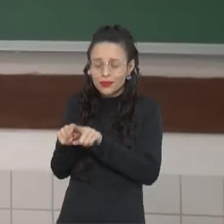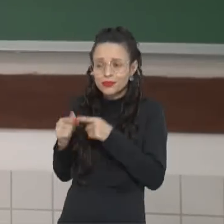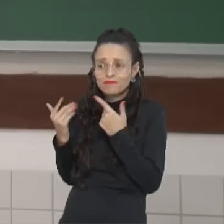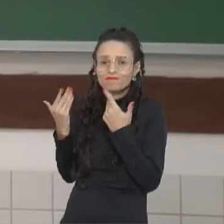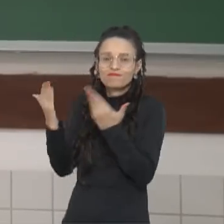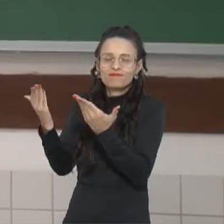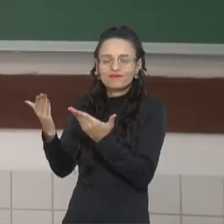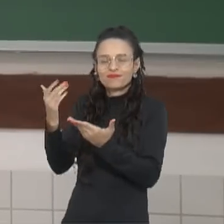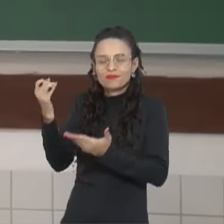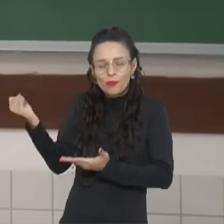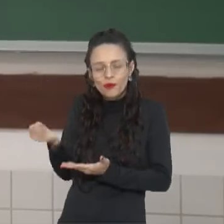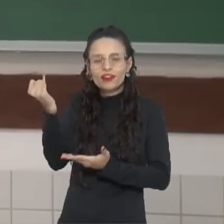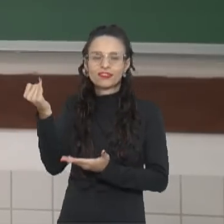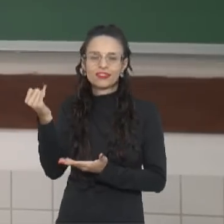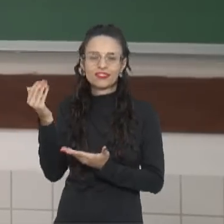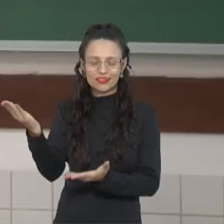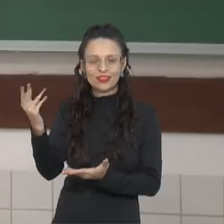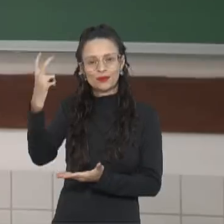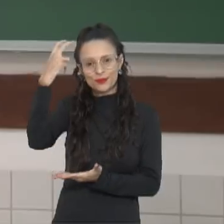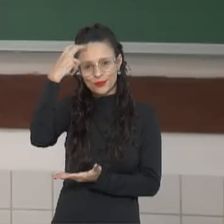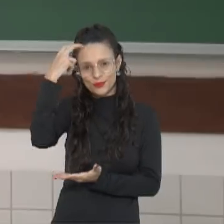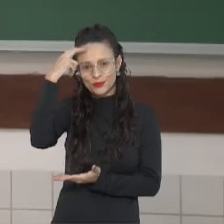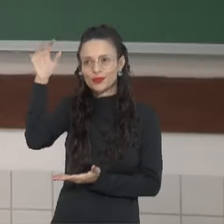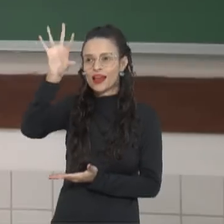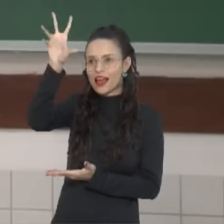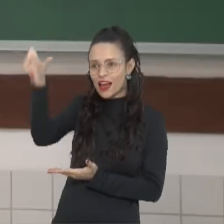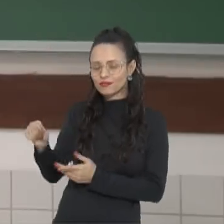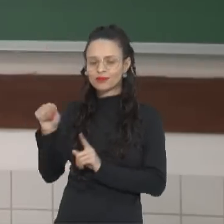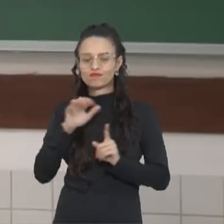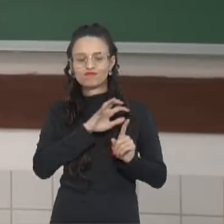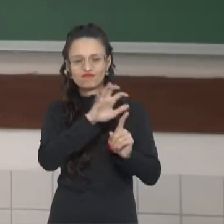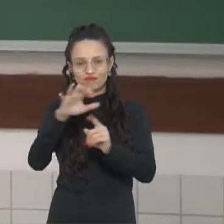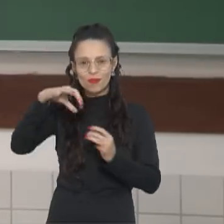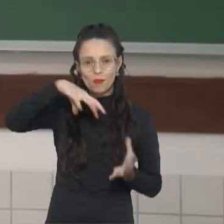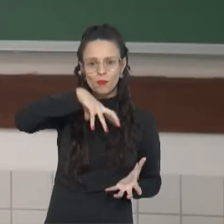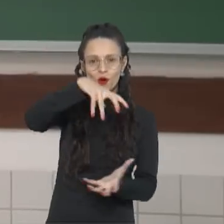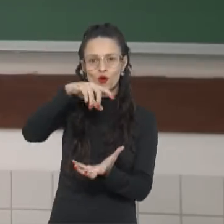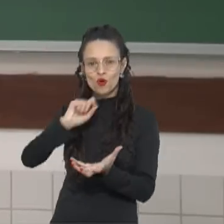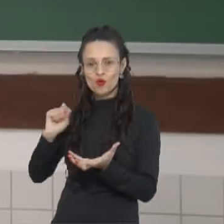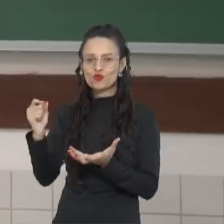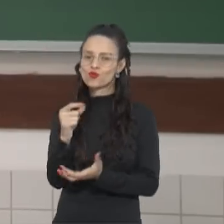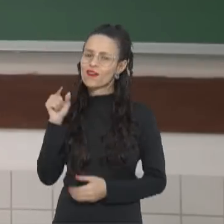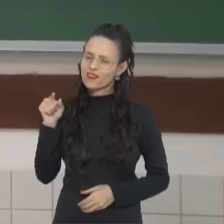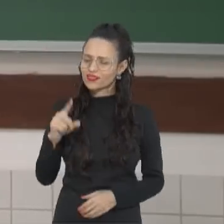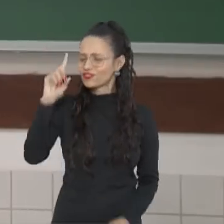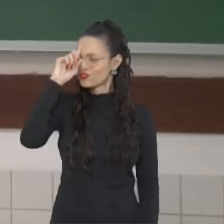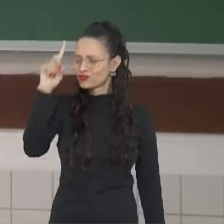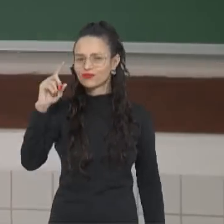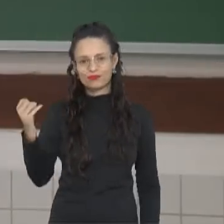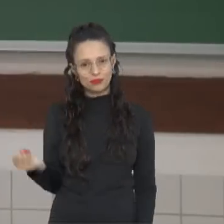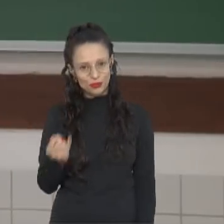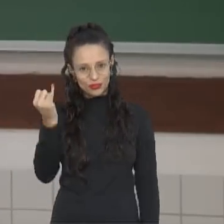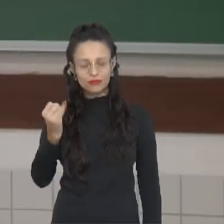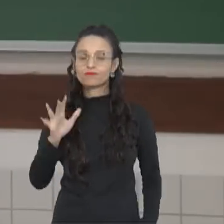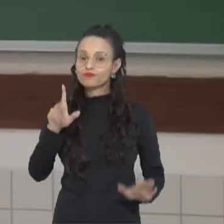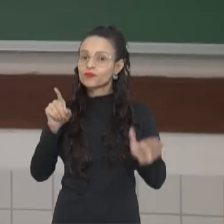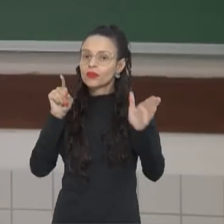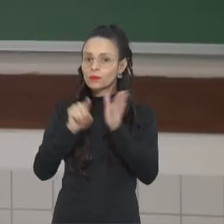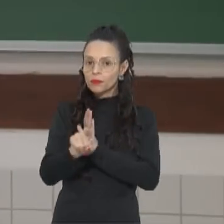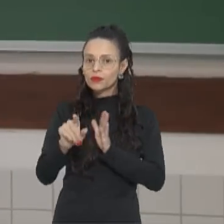da cultura africana sobre todo o mundo. Uma data muito importante. E aí vem a